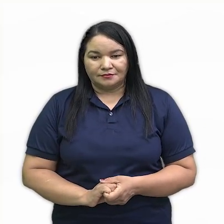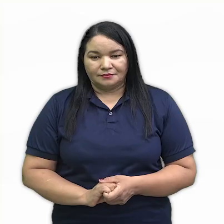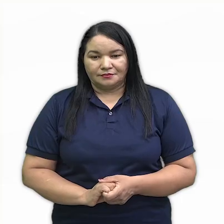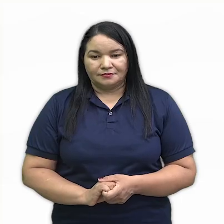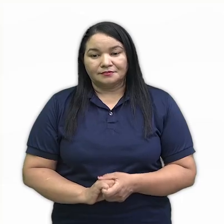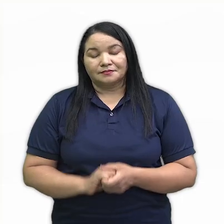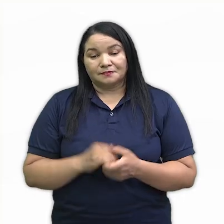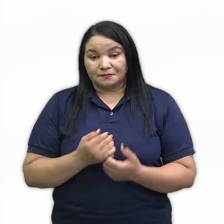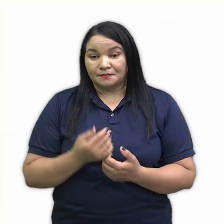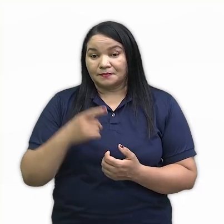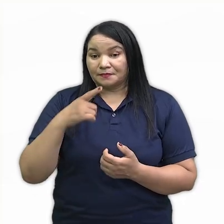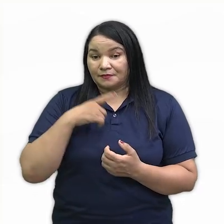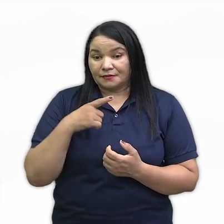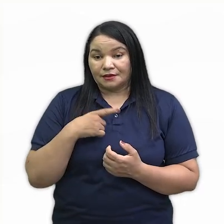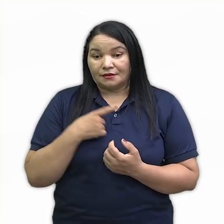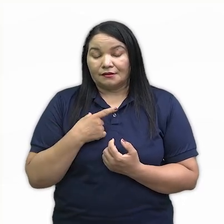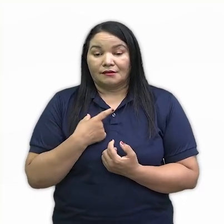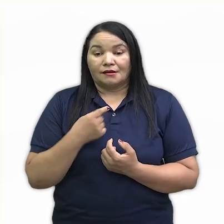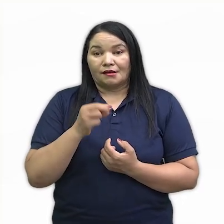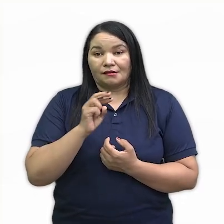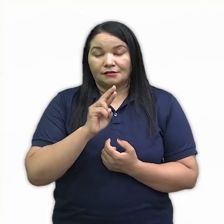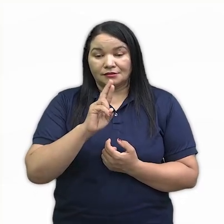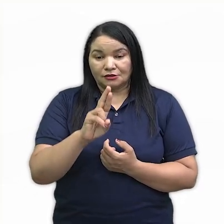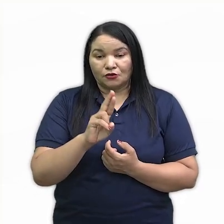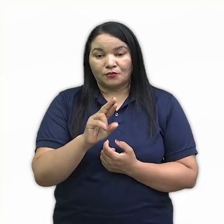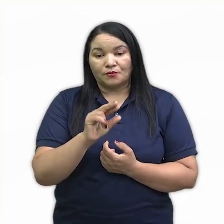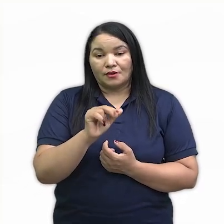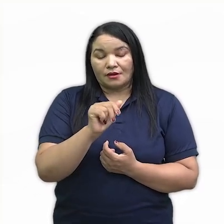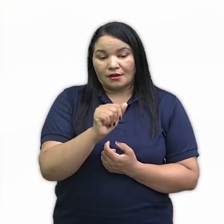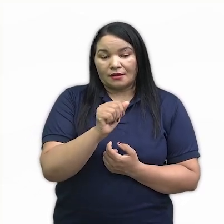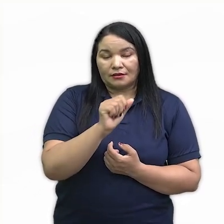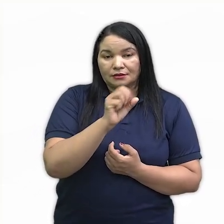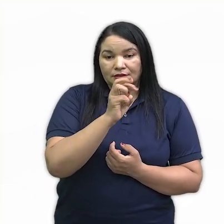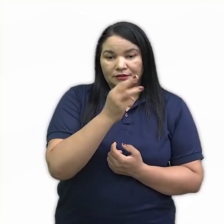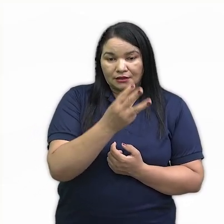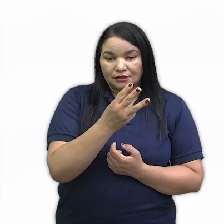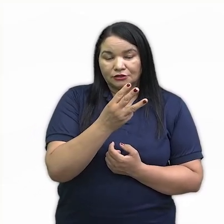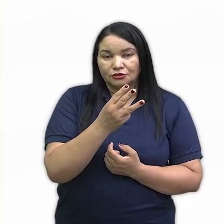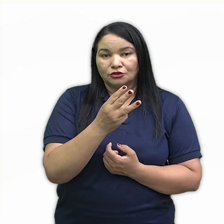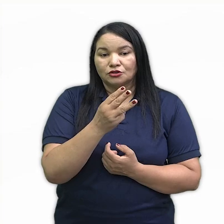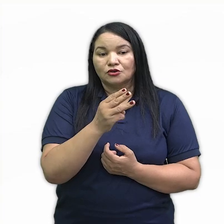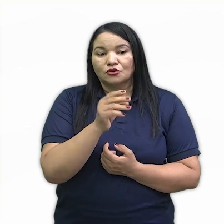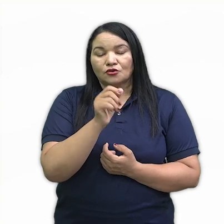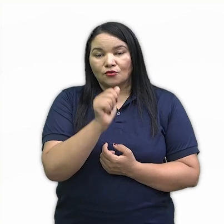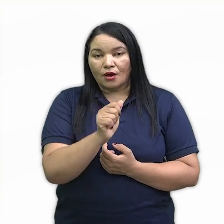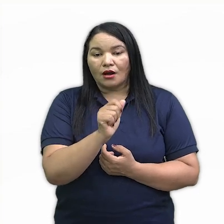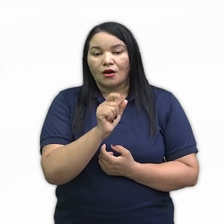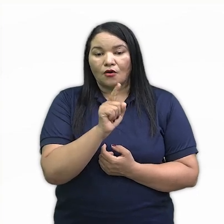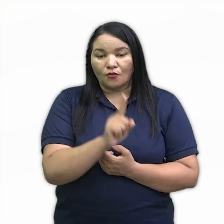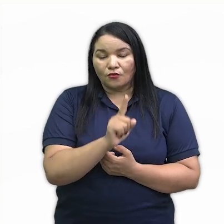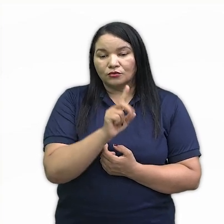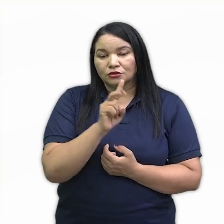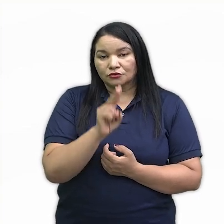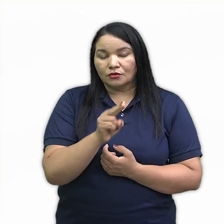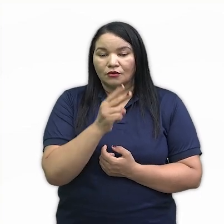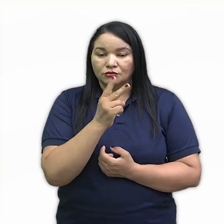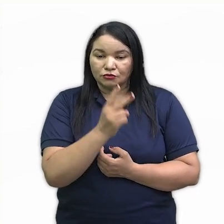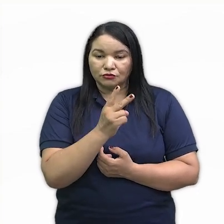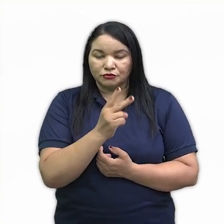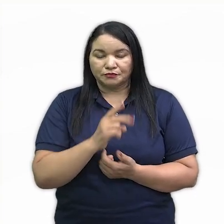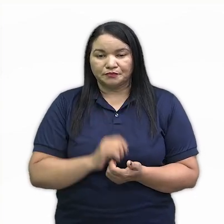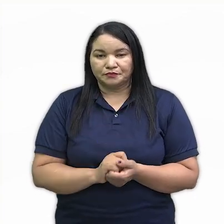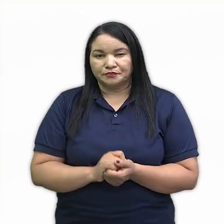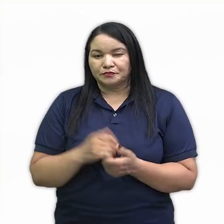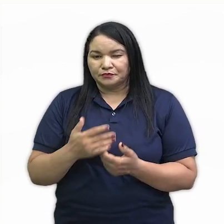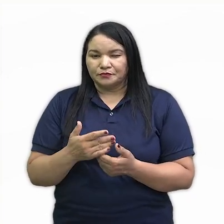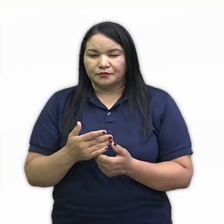A razão igual a 3 e o A1 igual a 2. Então, nós não teríamos grandes